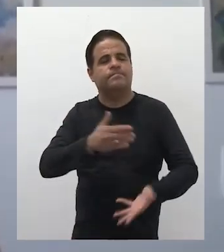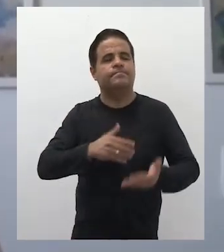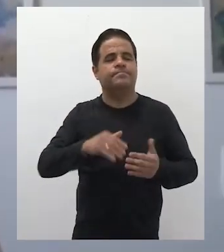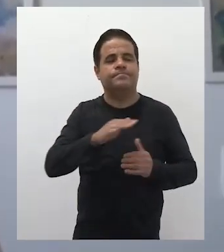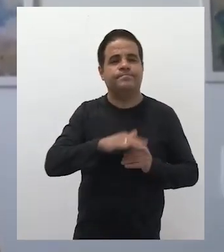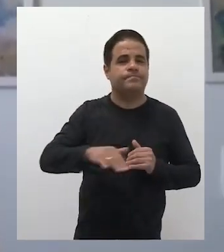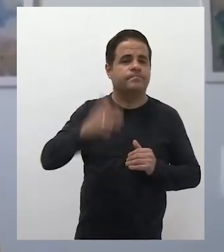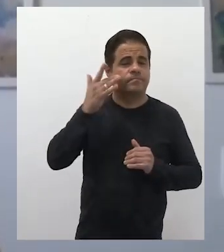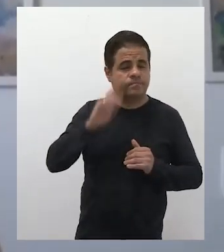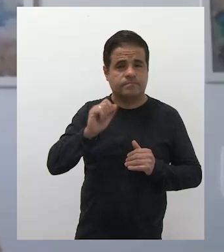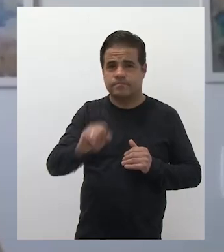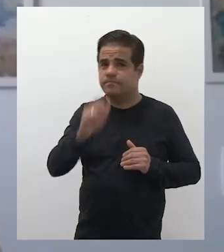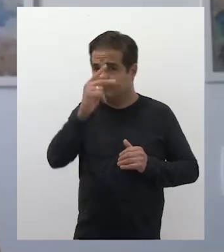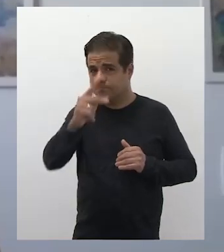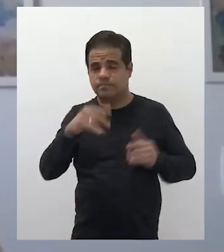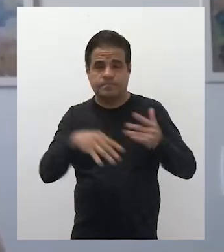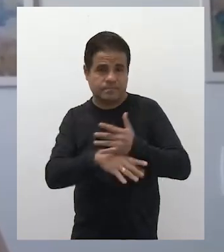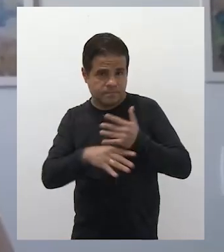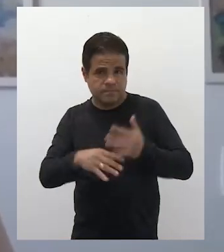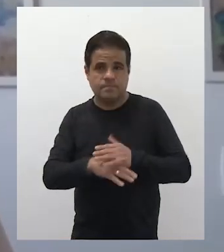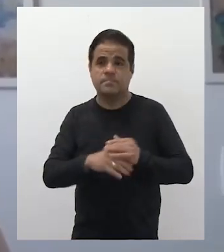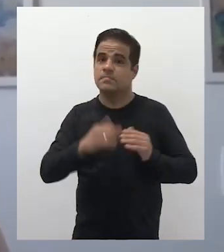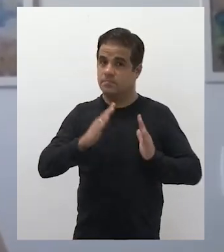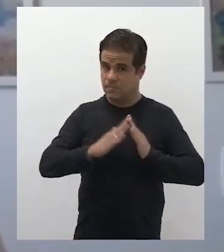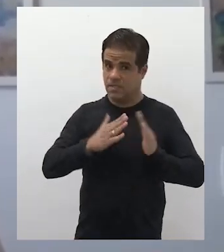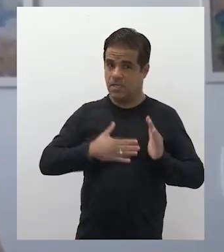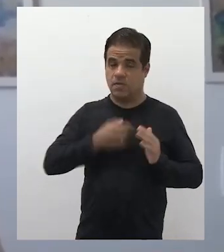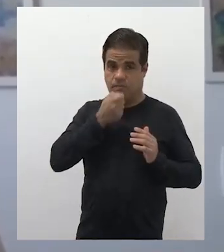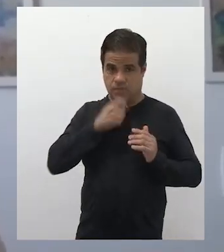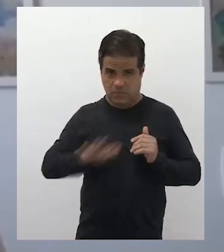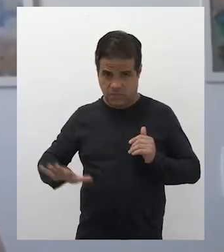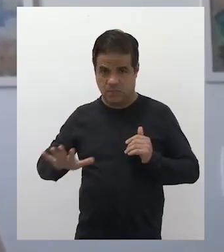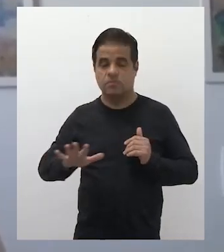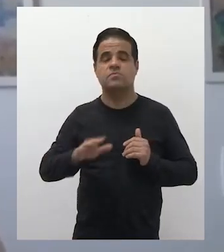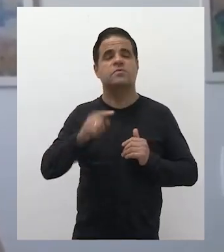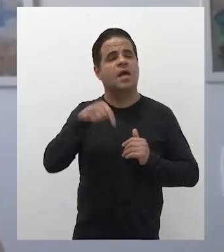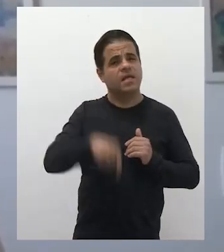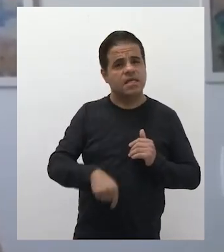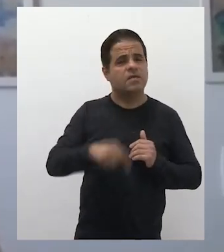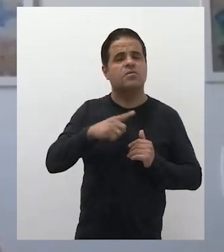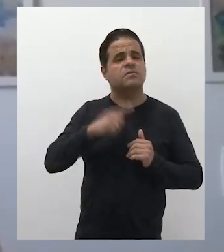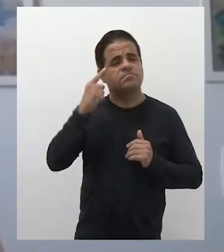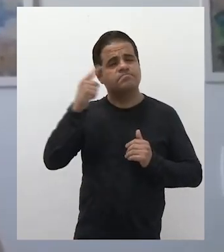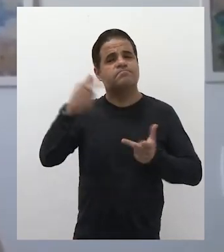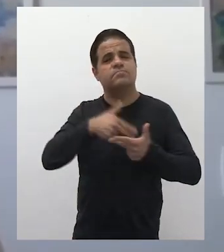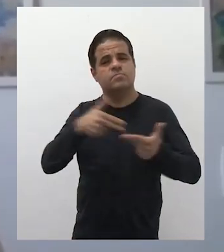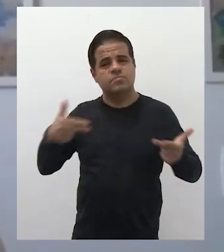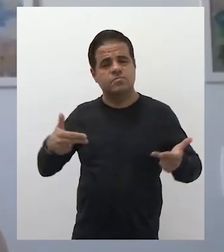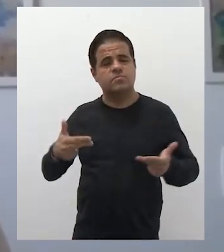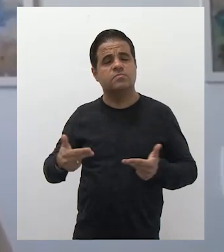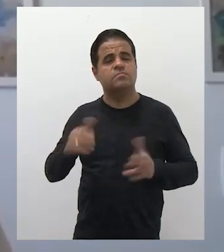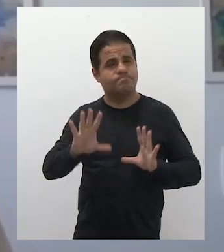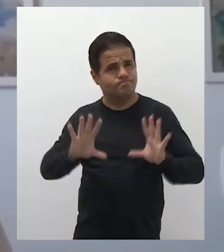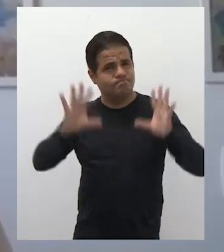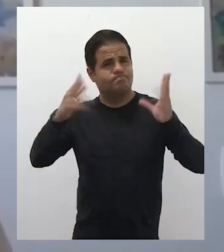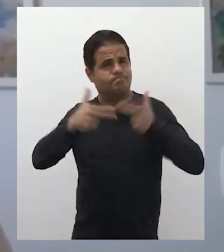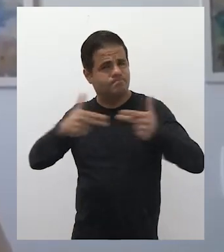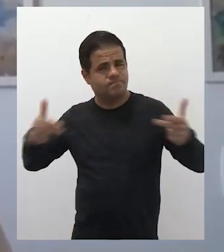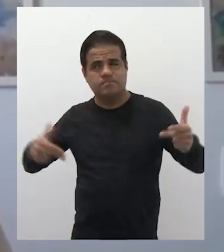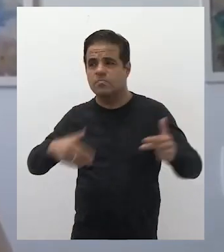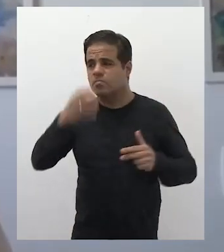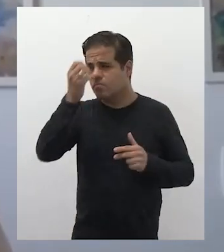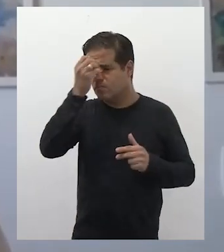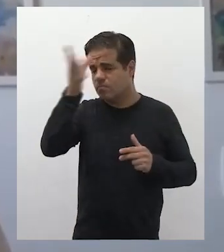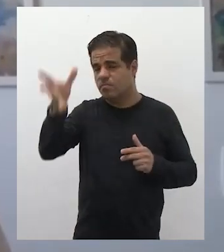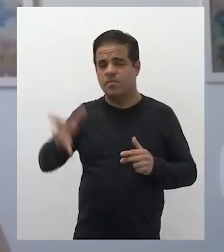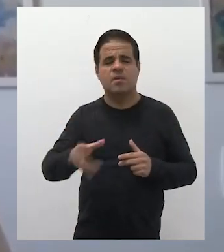não sei se na cidade de vocês, eu moro em Santos, aqui no litoral. Aqui a gente tem uma coisa, um evento, não me recordo